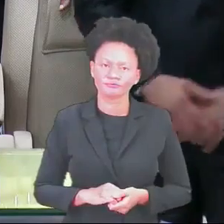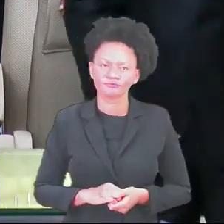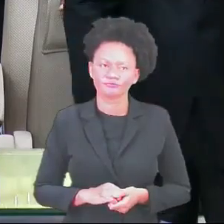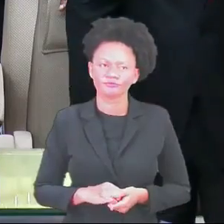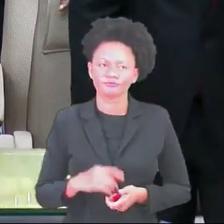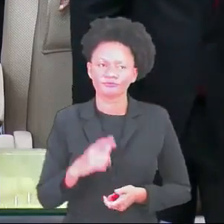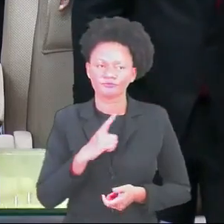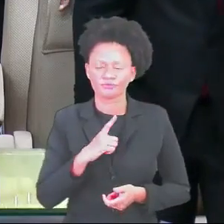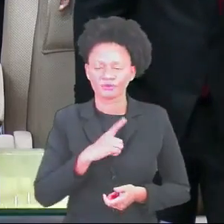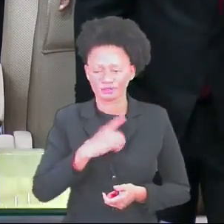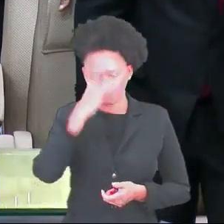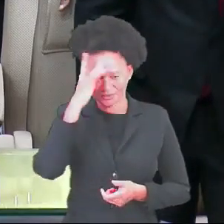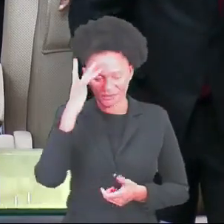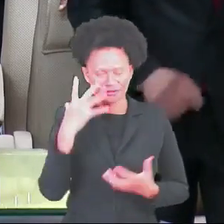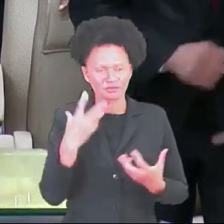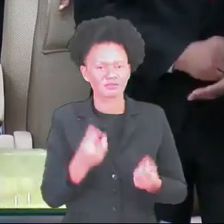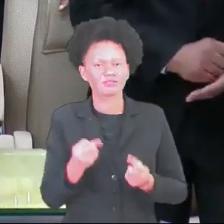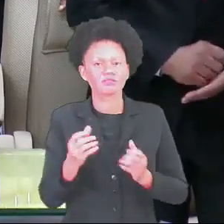Tem alguém mais para o Senhor?